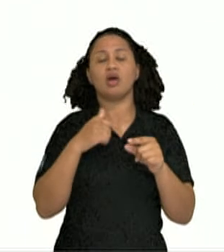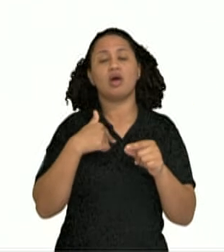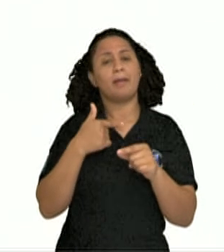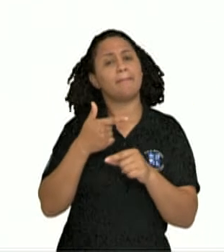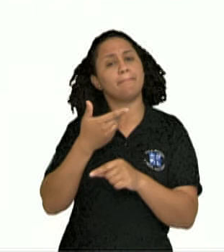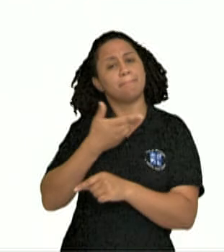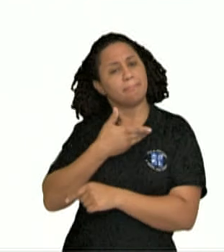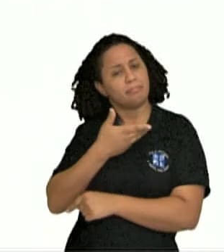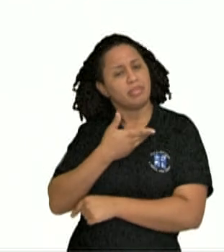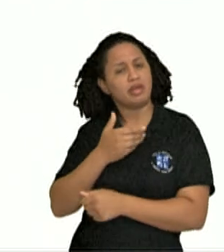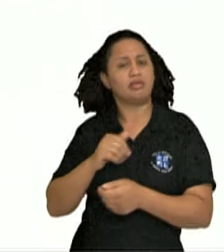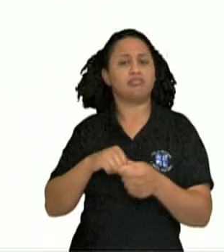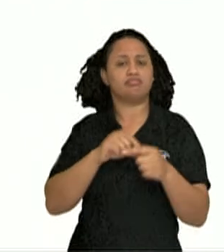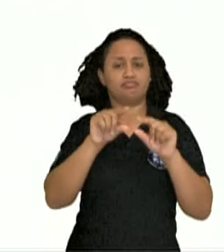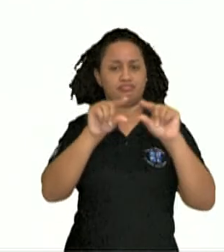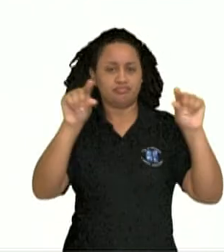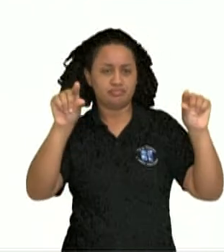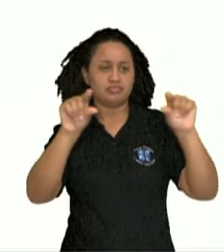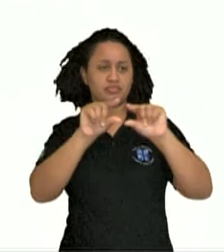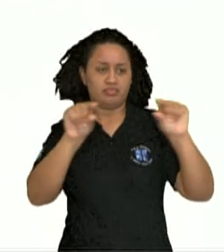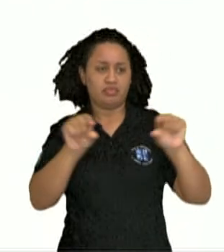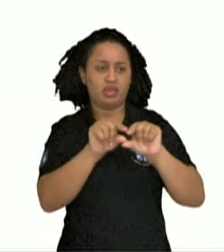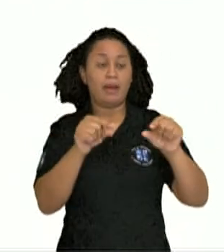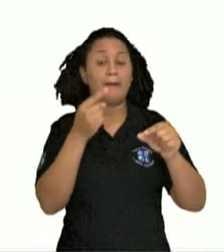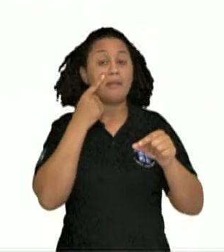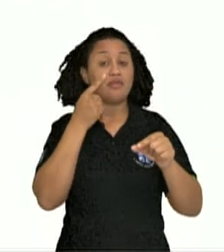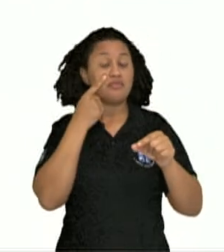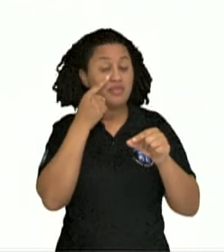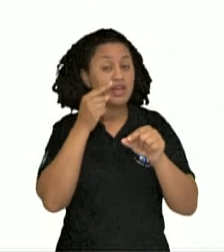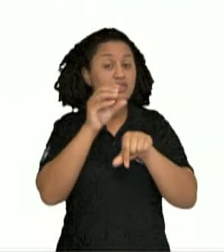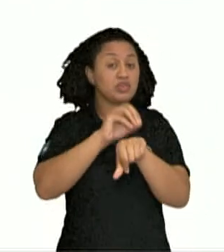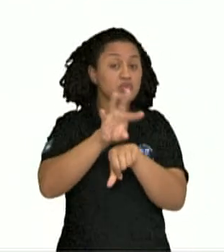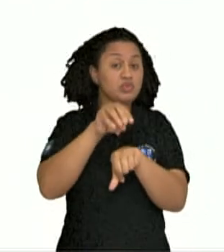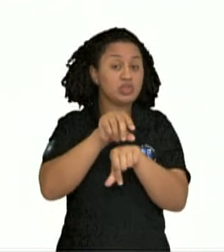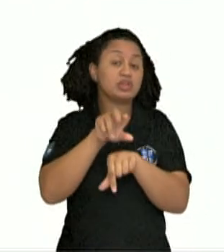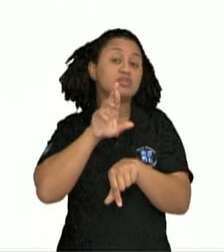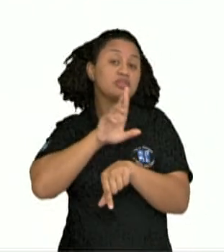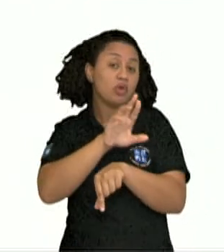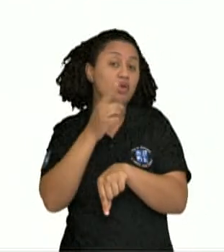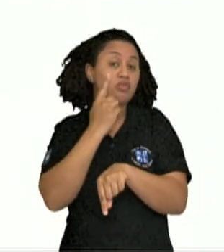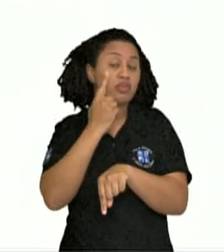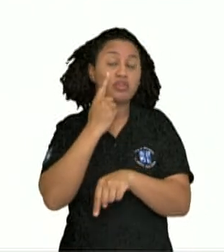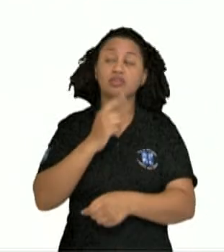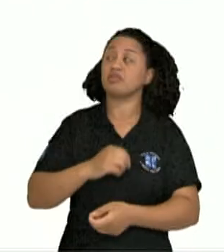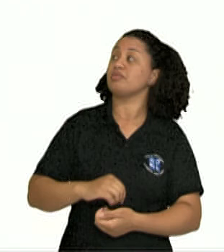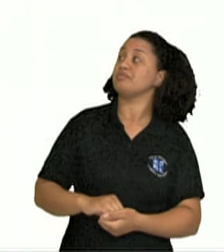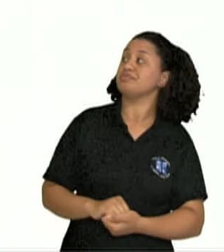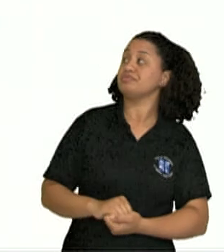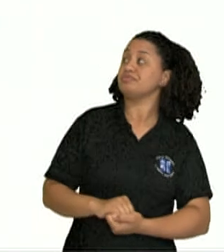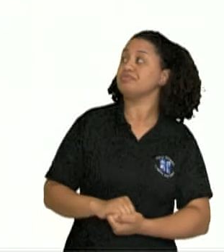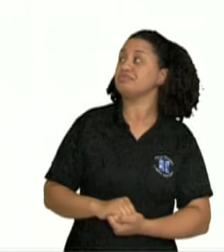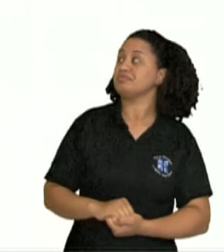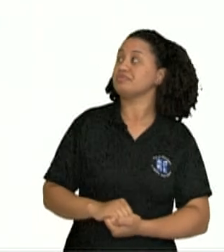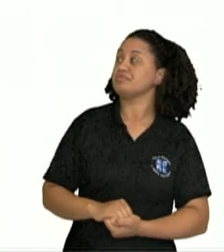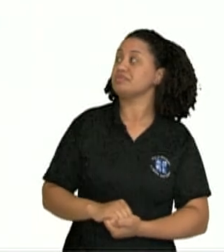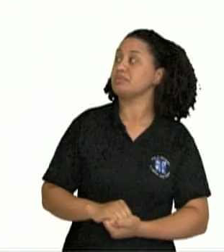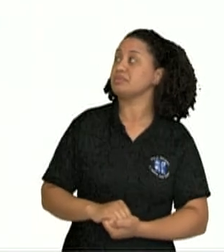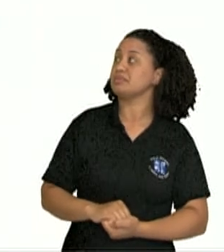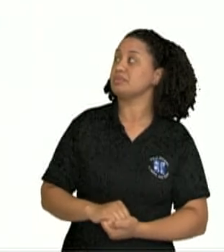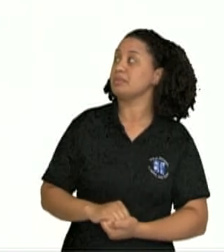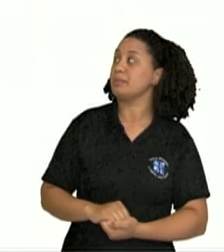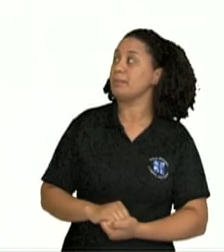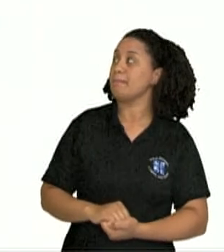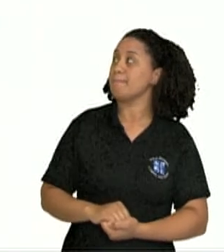mi amigo. Ponto. Somente isso. Nunca deixes de pelear, não deixe de lutar, né? Não abandone a